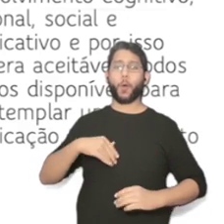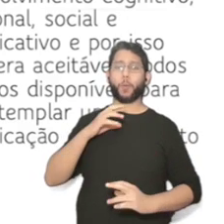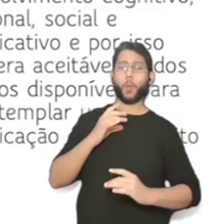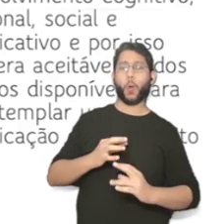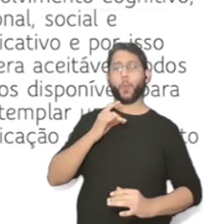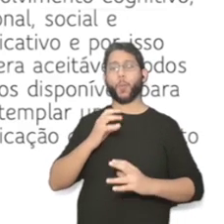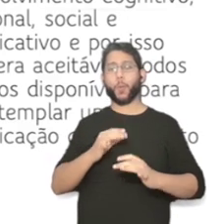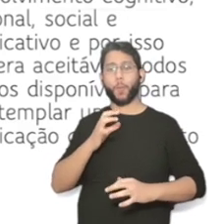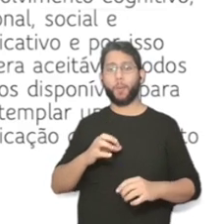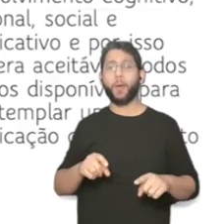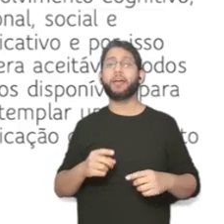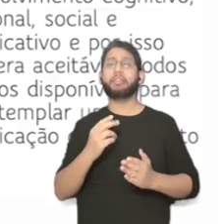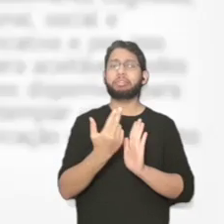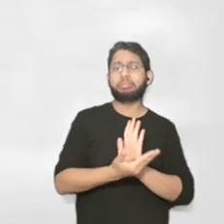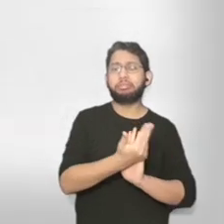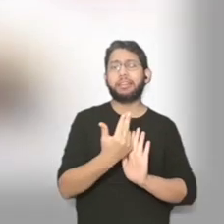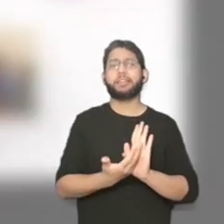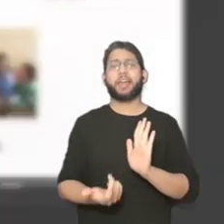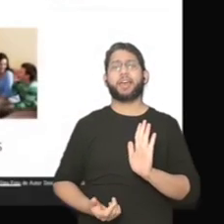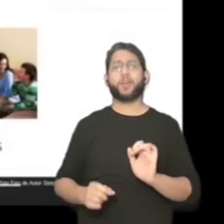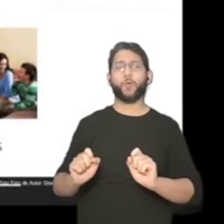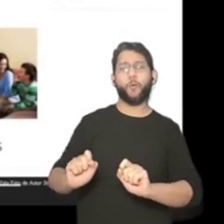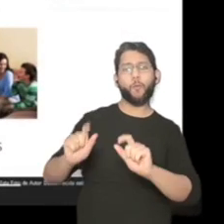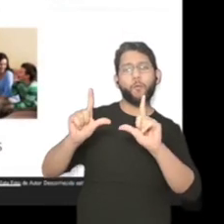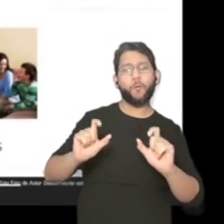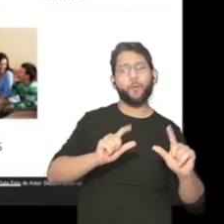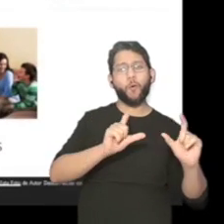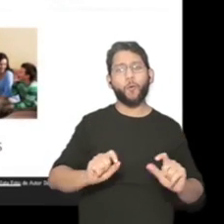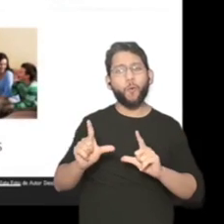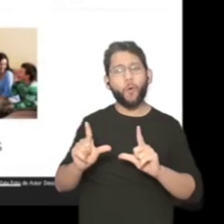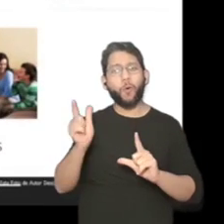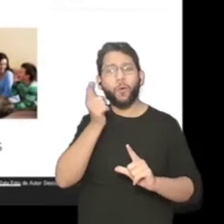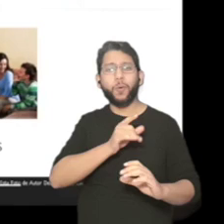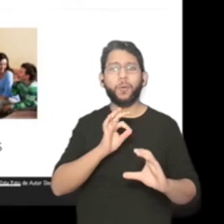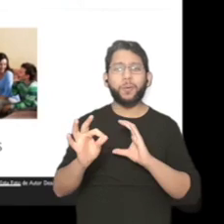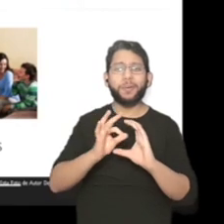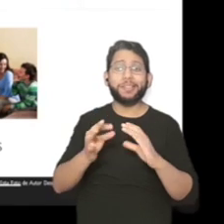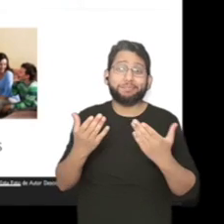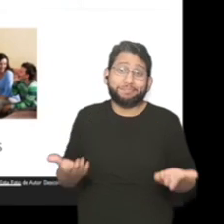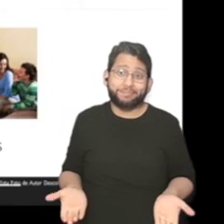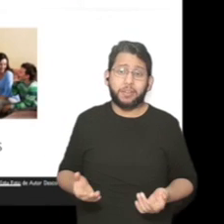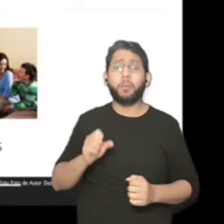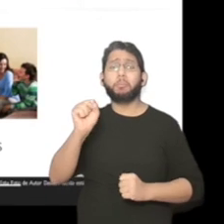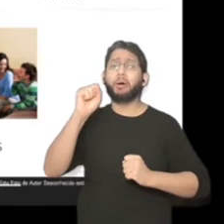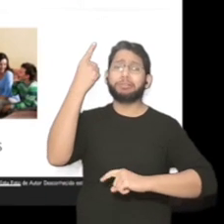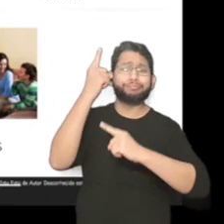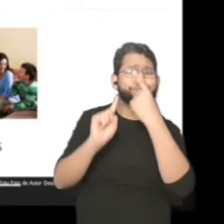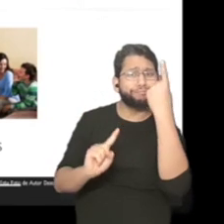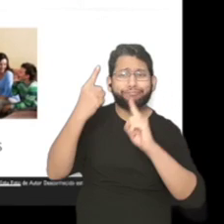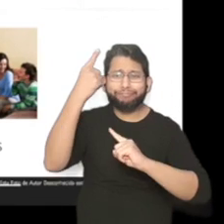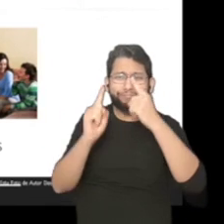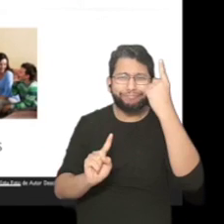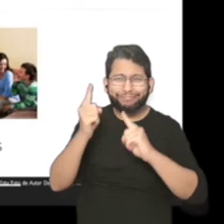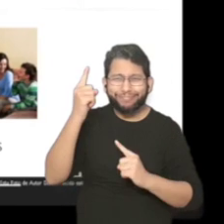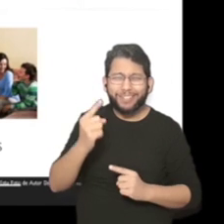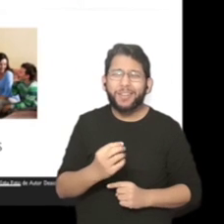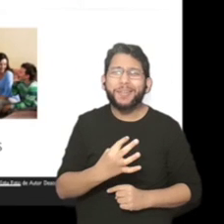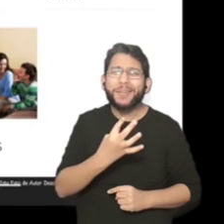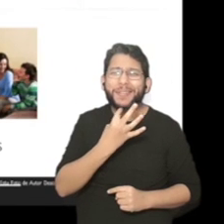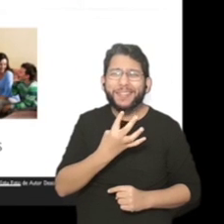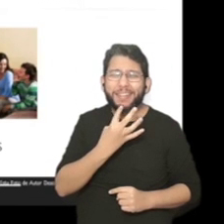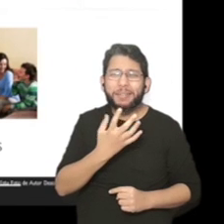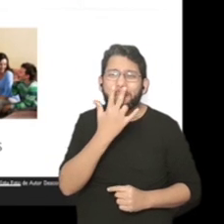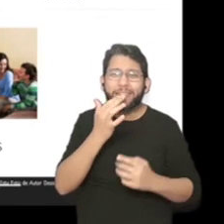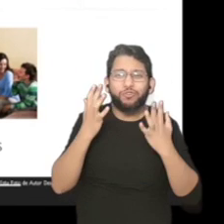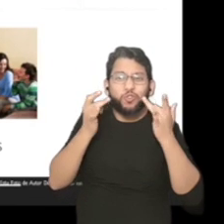é tudo isso um pouco misturado. A comunicação total ia usar então desenhos e figuras, escrita,